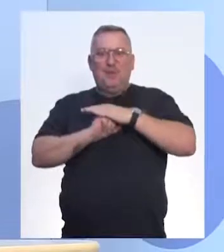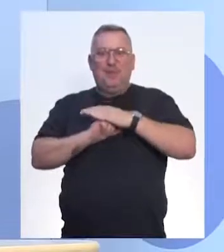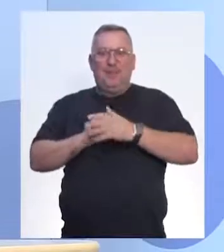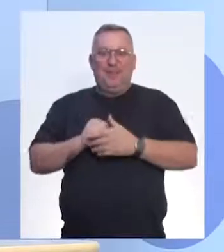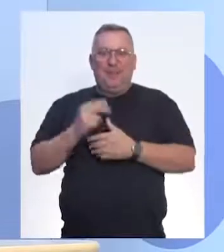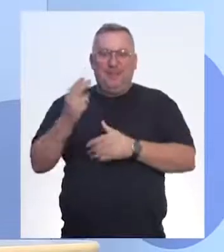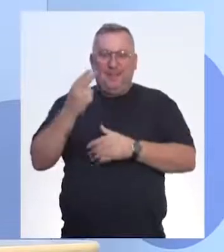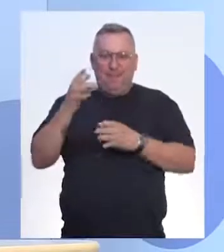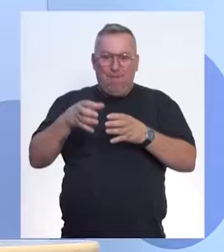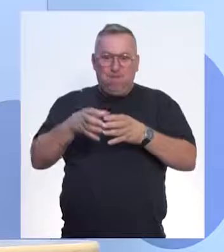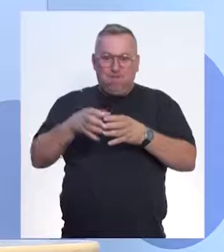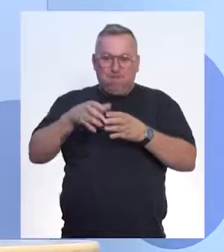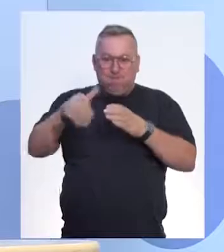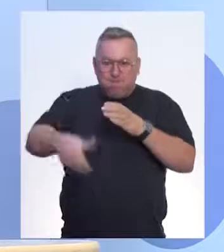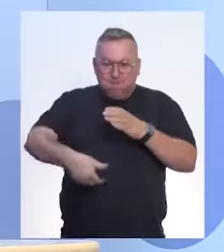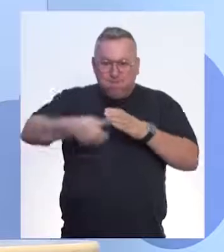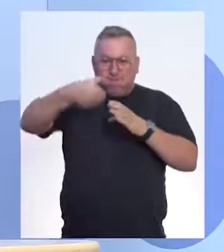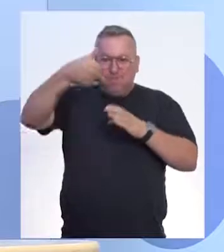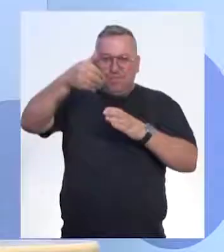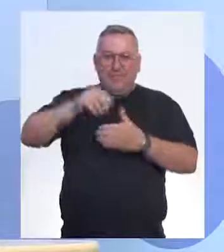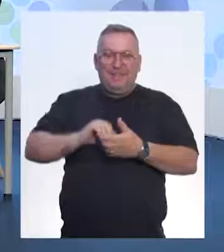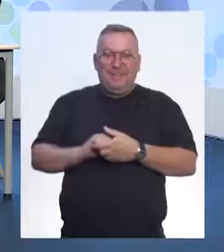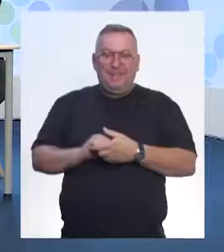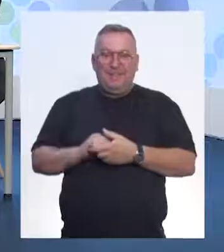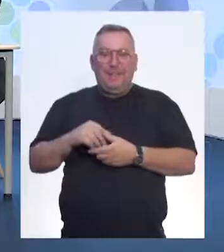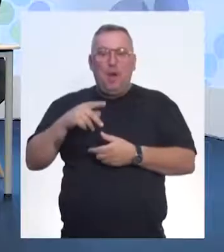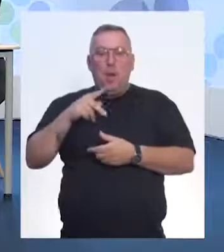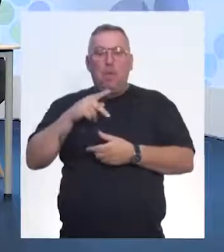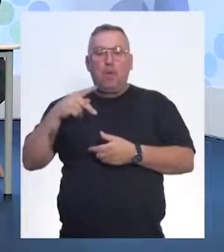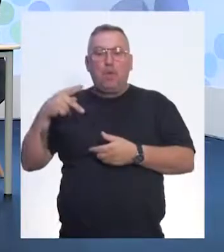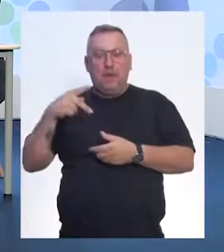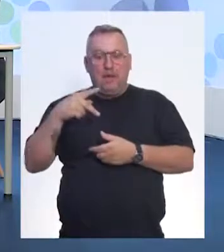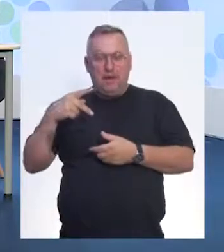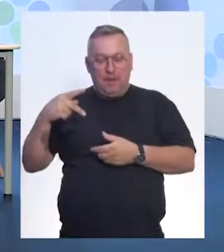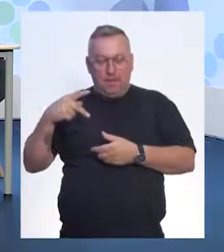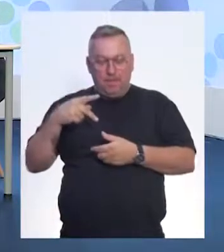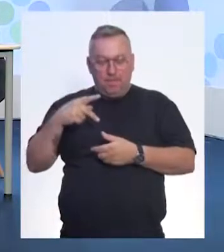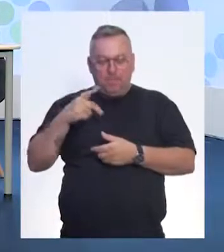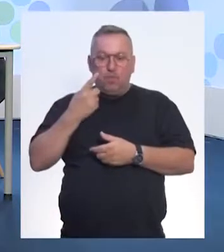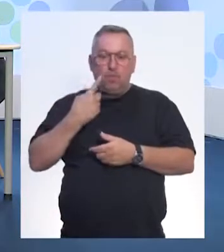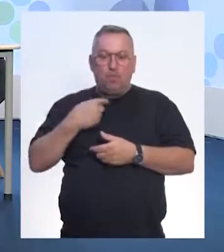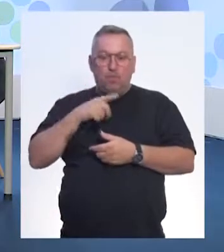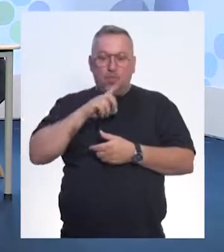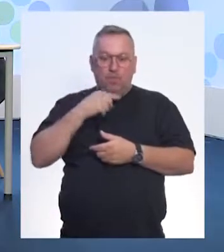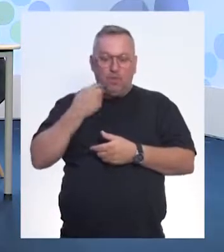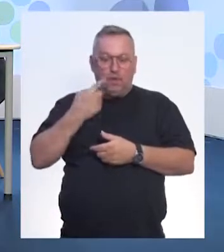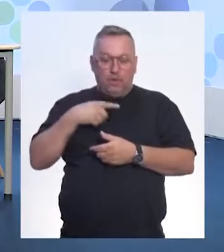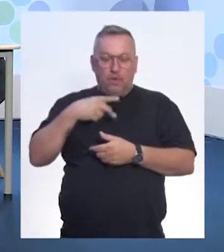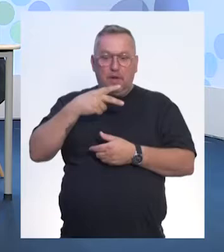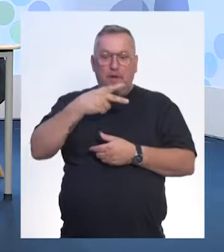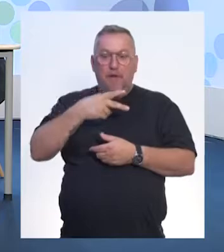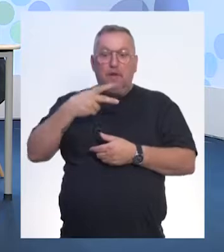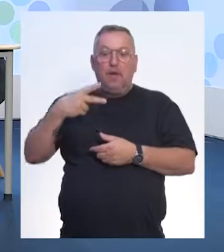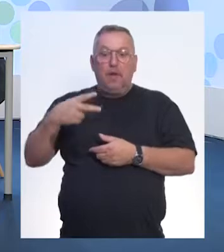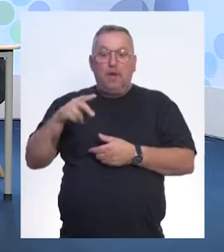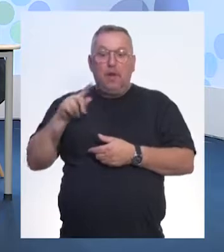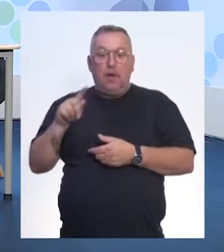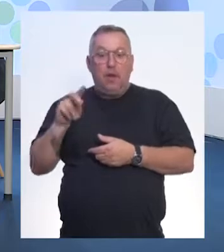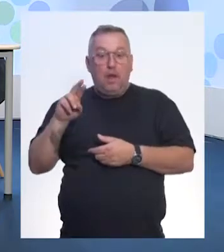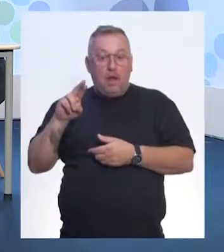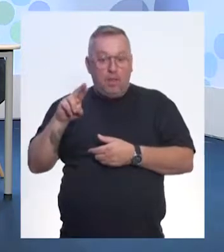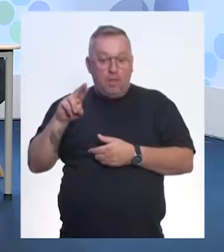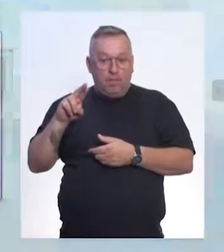ia caber no pote. Então, assim, ó, proteínas. O sorvete, ele tem 22 gramas